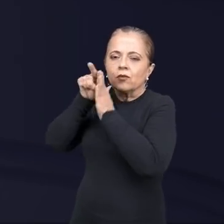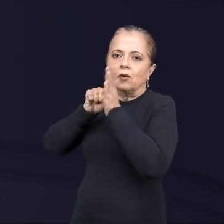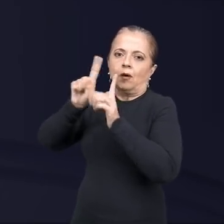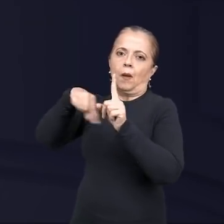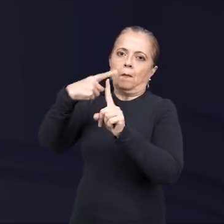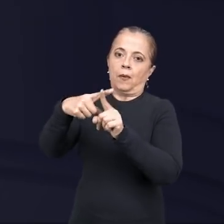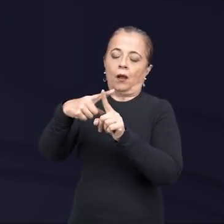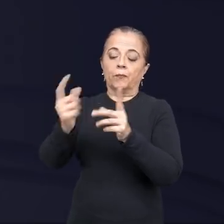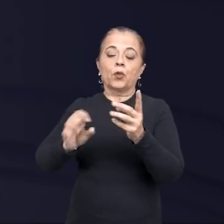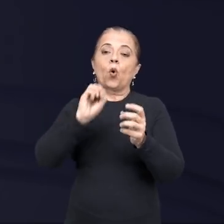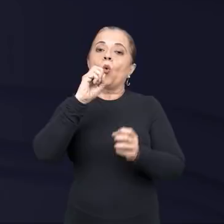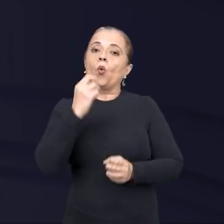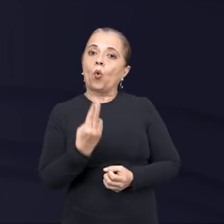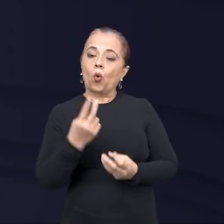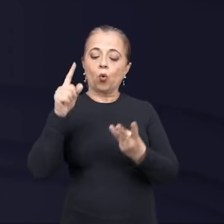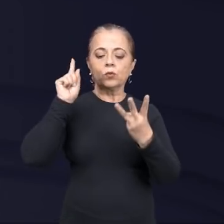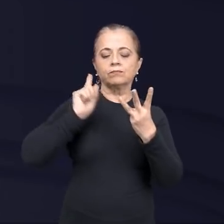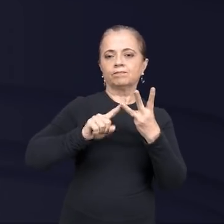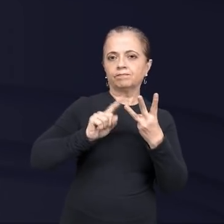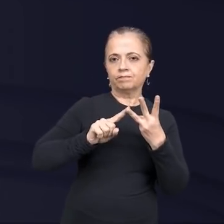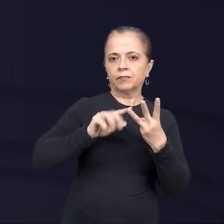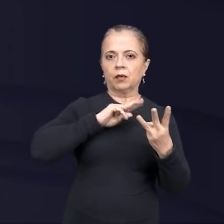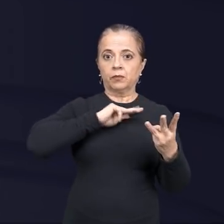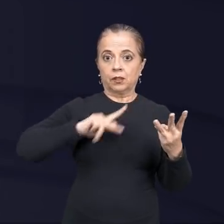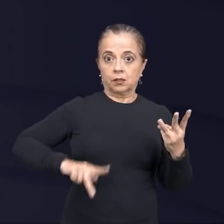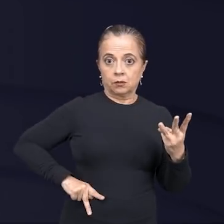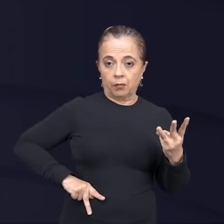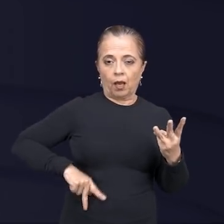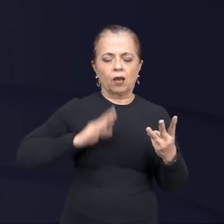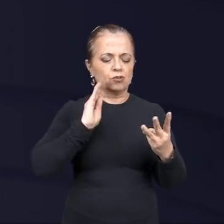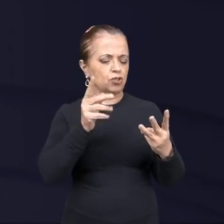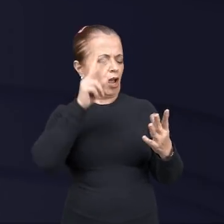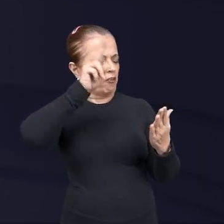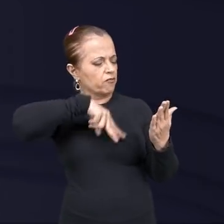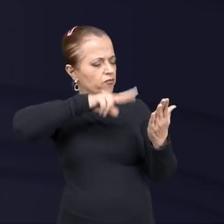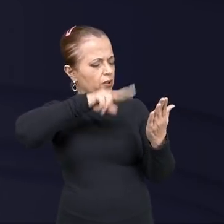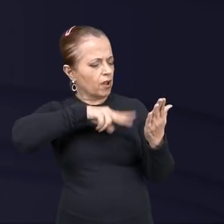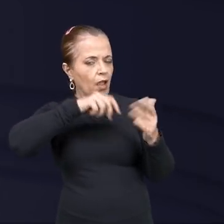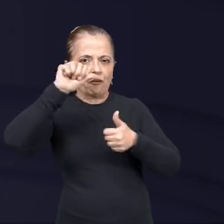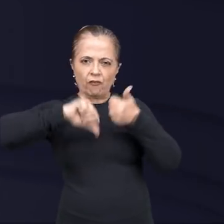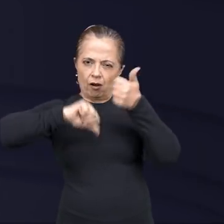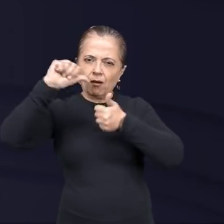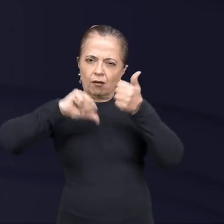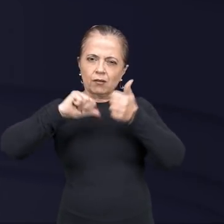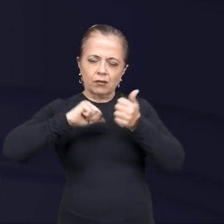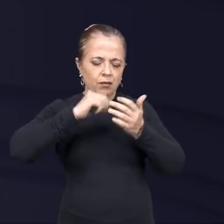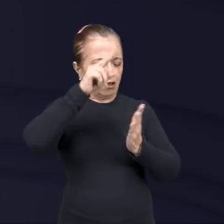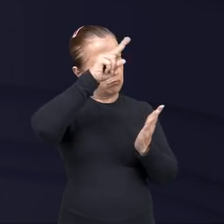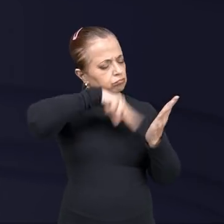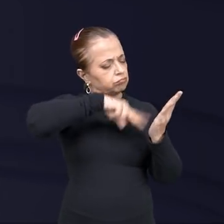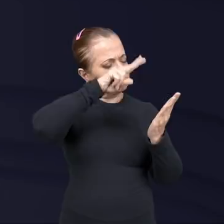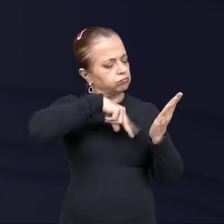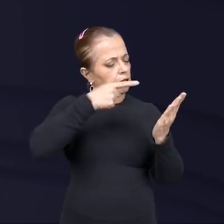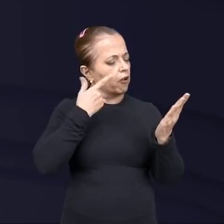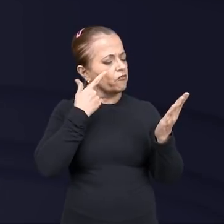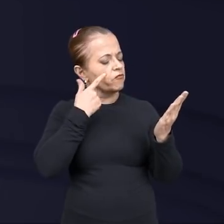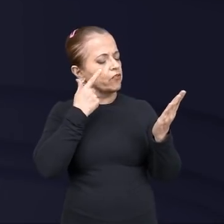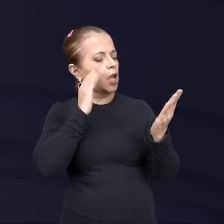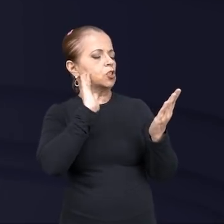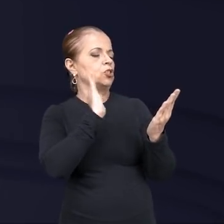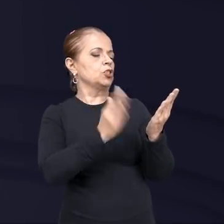E uma terceira hipótese, quando o Ministério Público já encontra indícios de autoria e existência material do